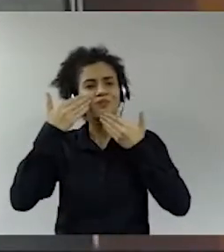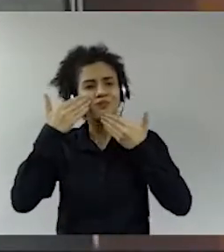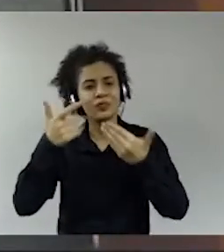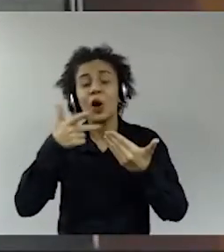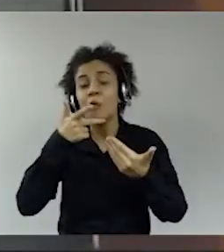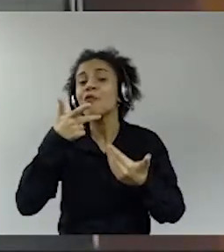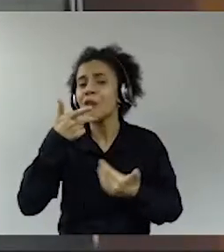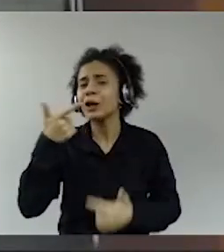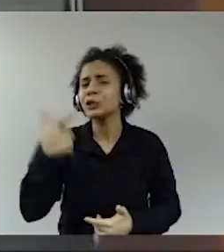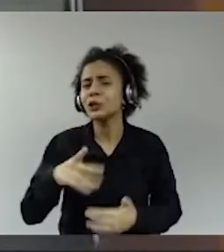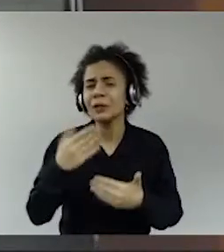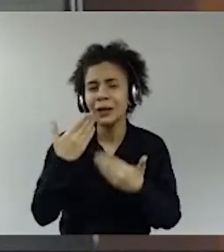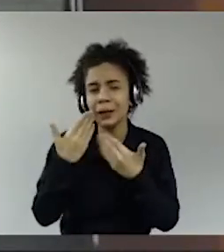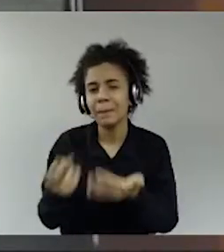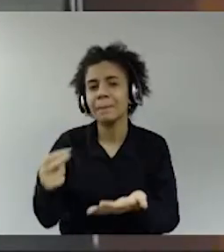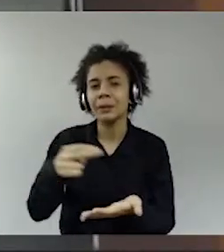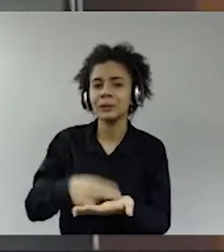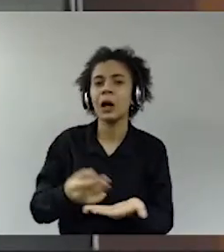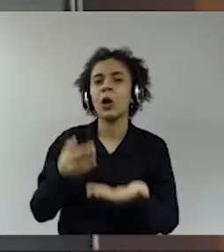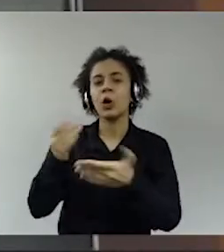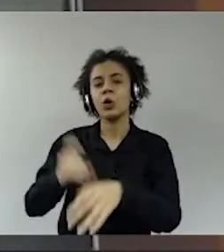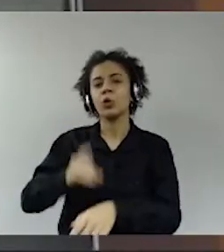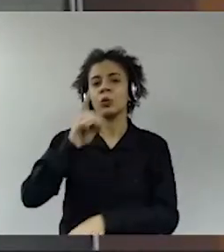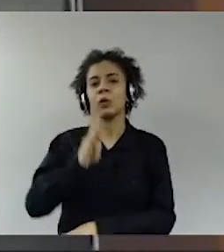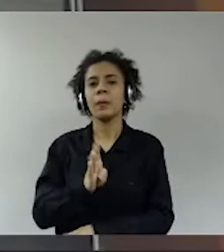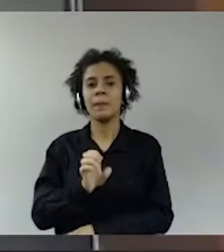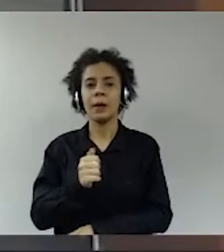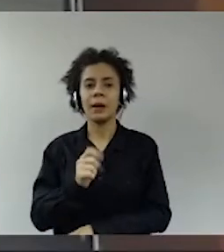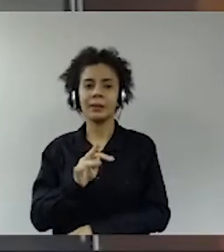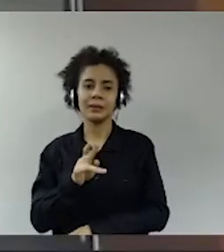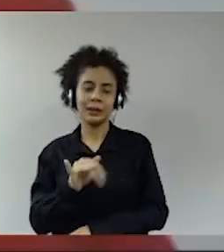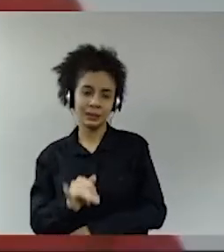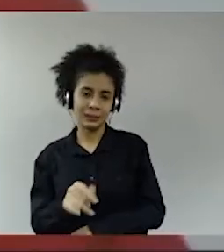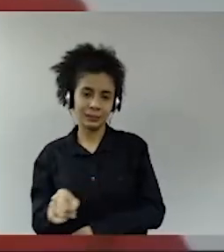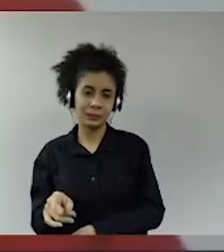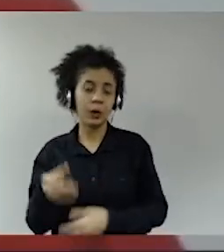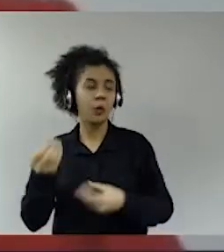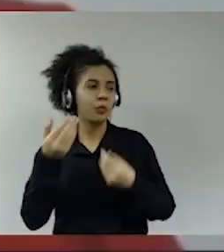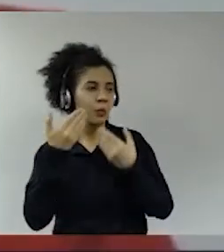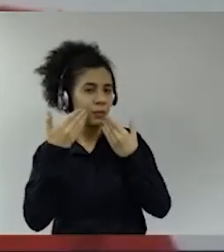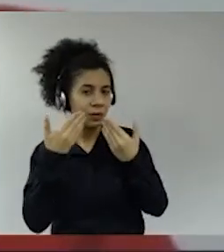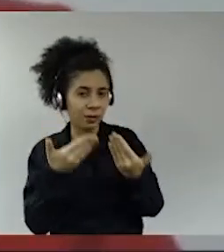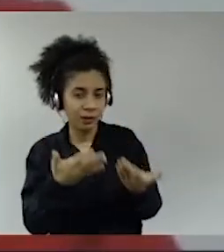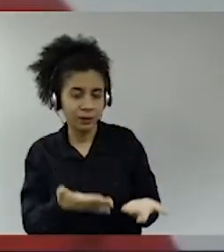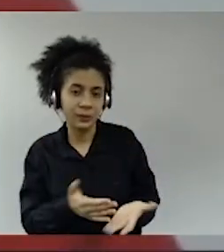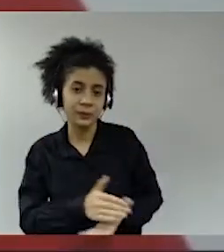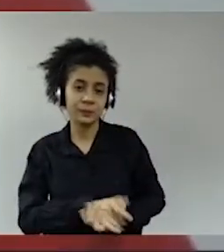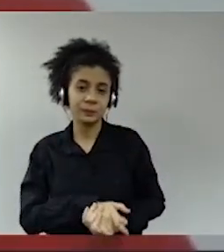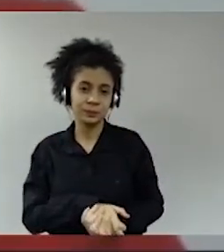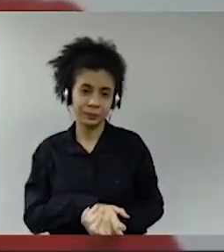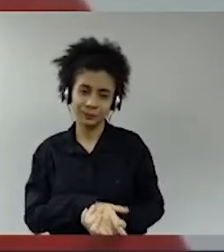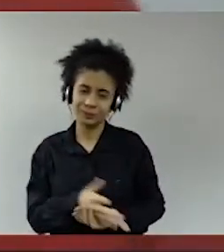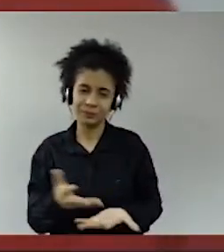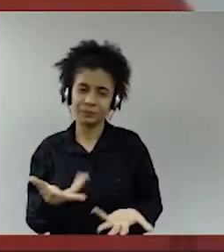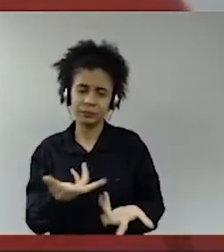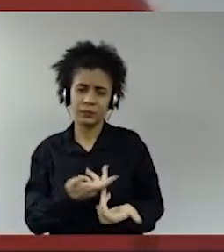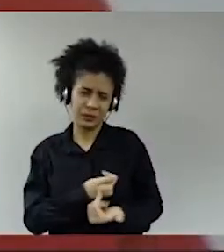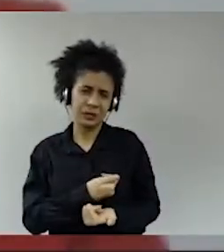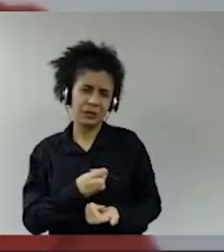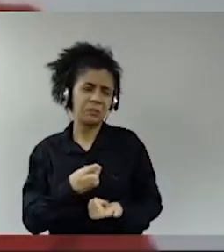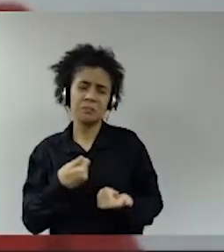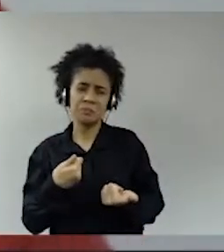poder participar e devolvo a palavra à doutora Beatriz. Muito obrigada, doutor Humberto. Suas